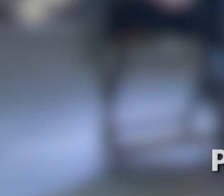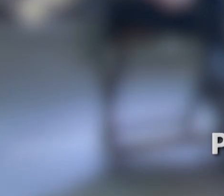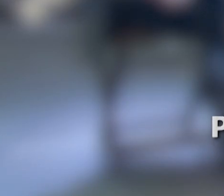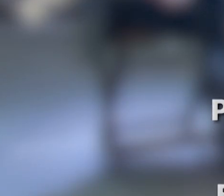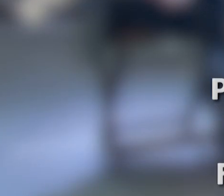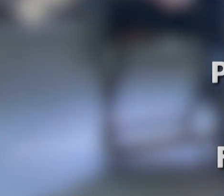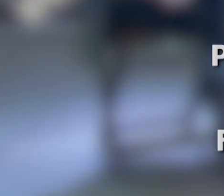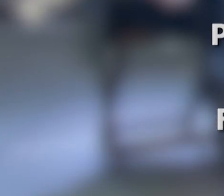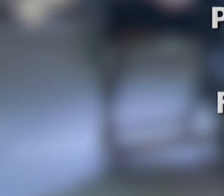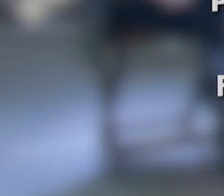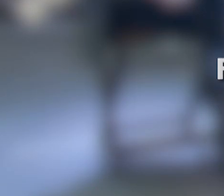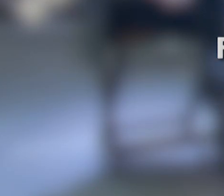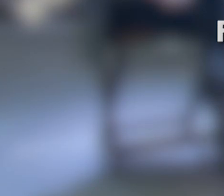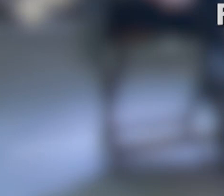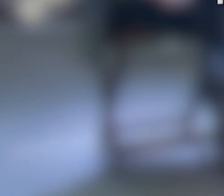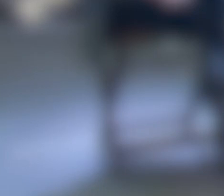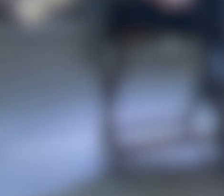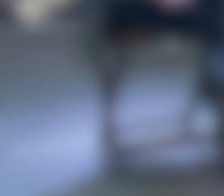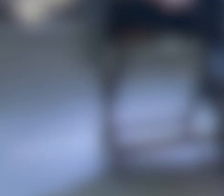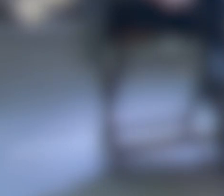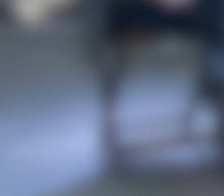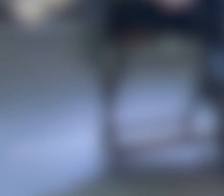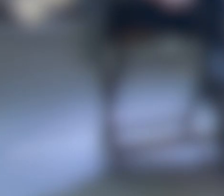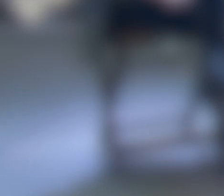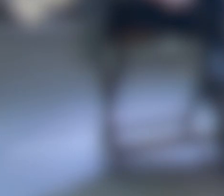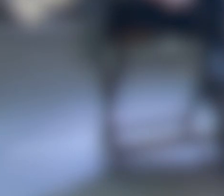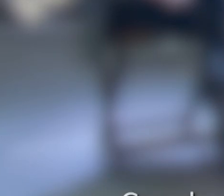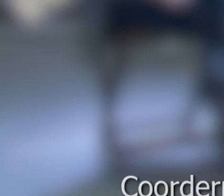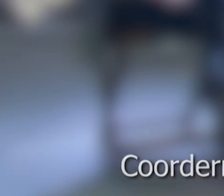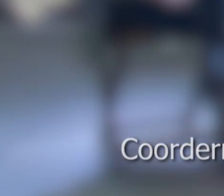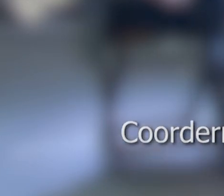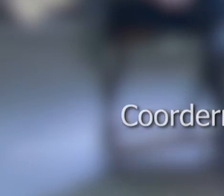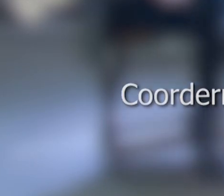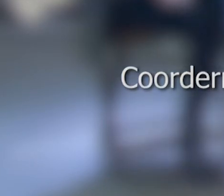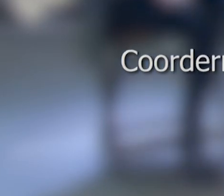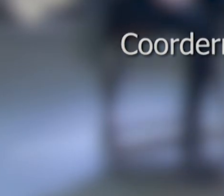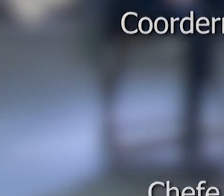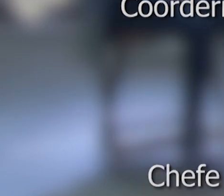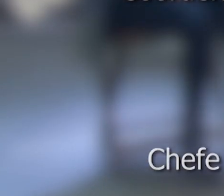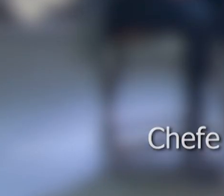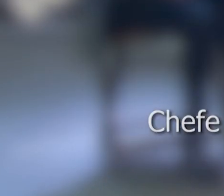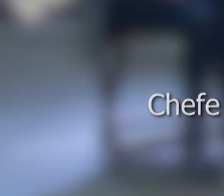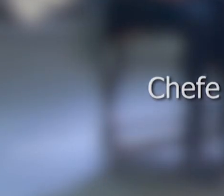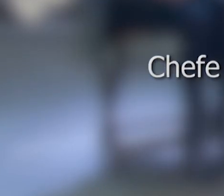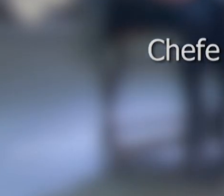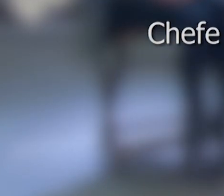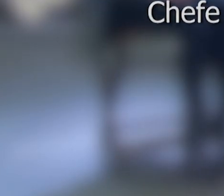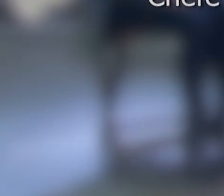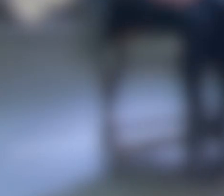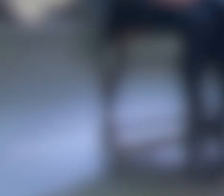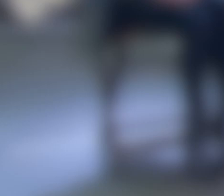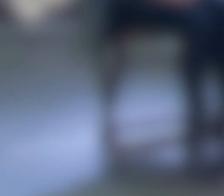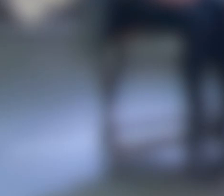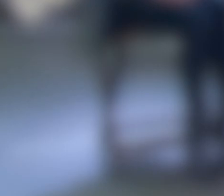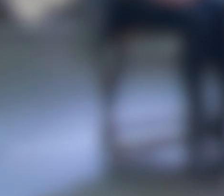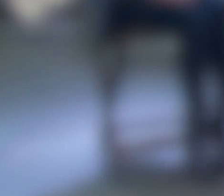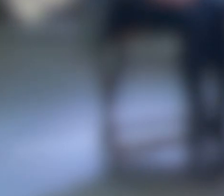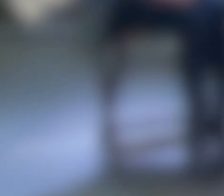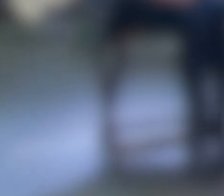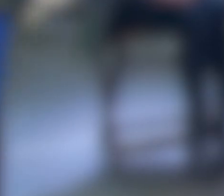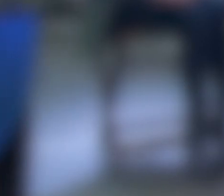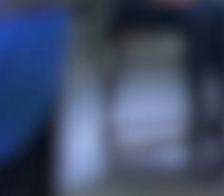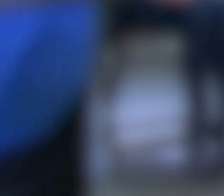pós-doutorado para justamente me subsidiar para poder fazer esse trabalho. Então, vamos falar com as